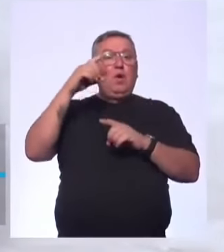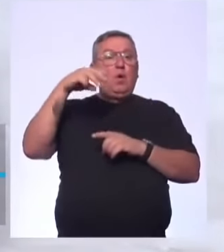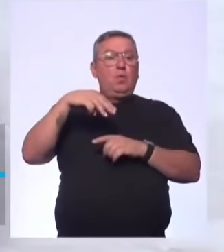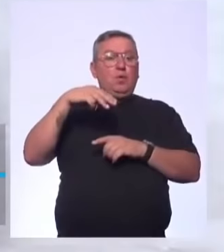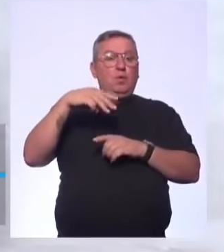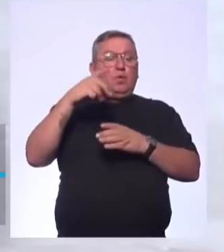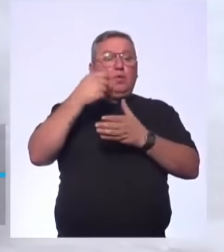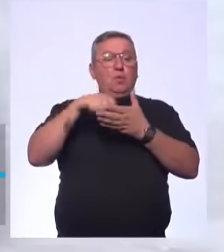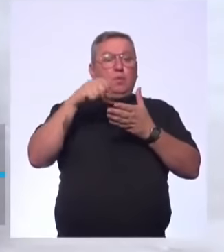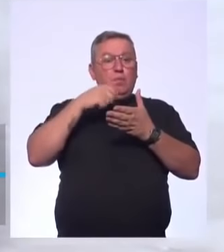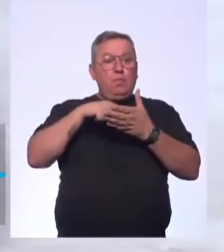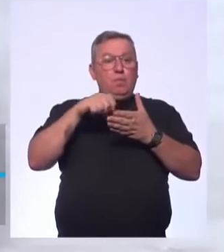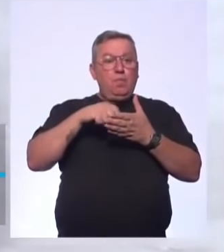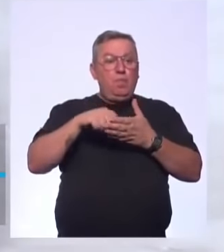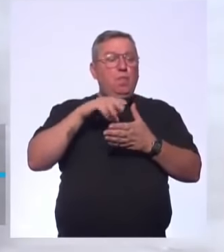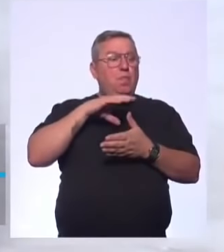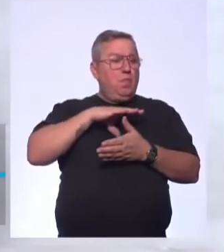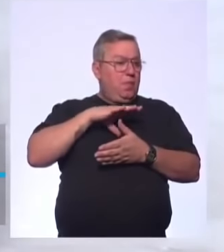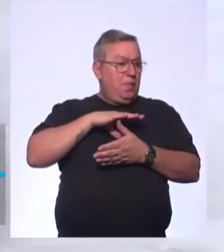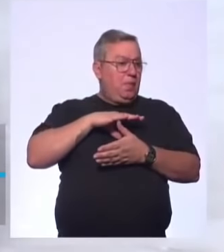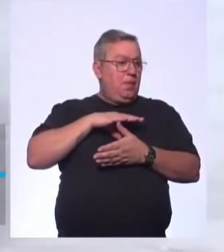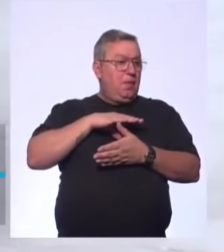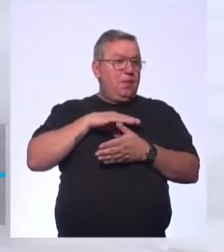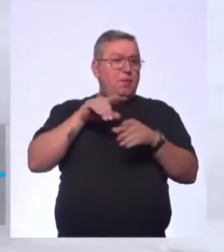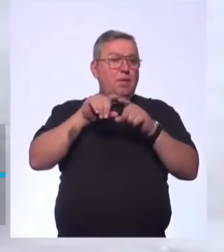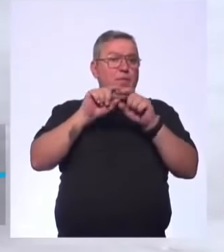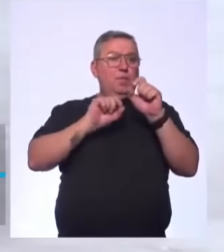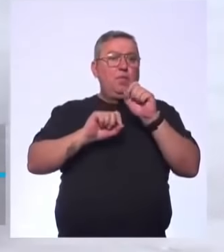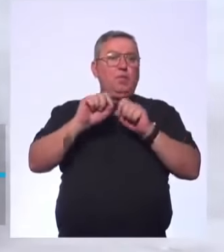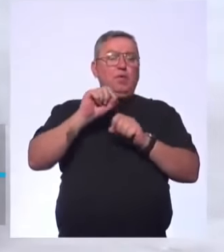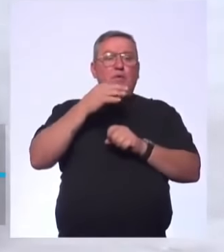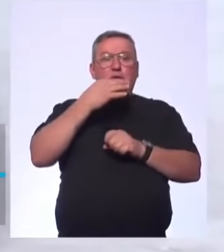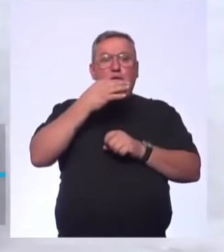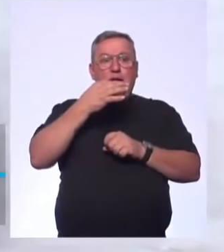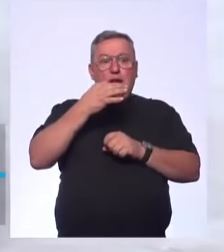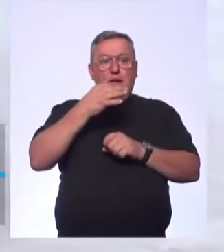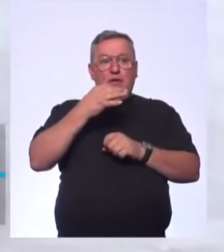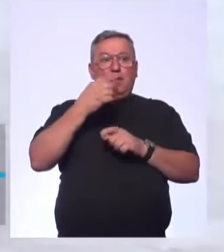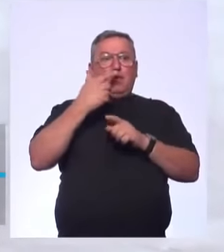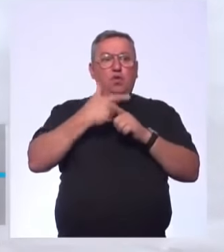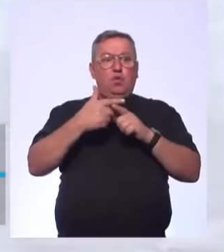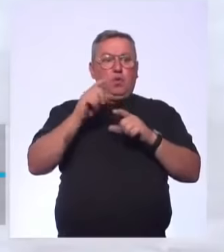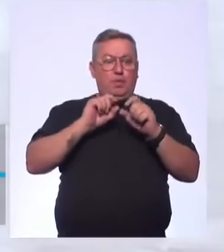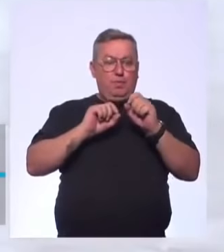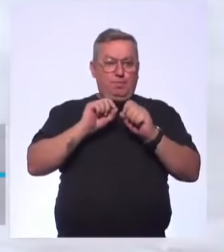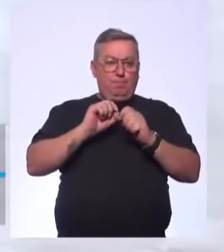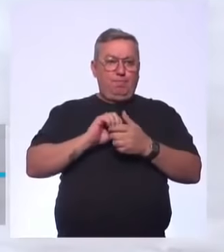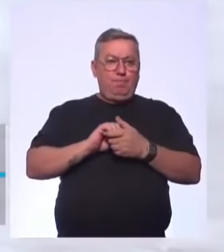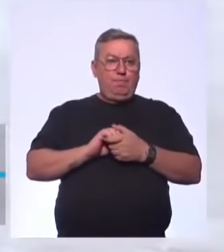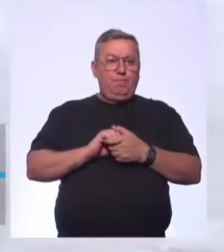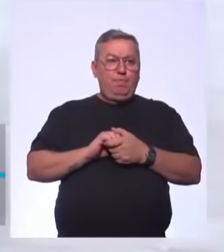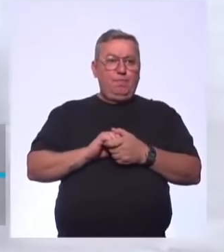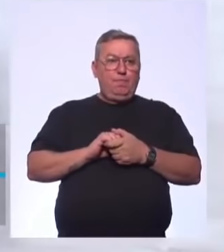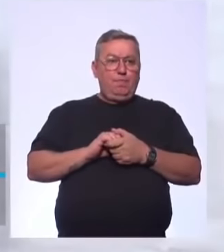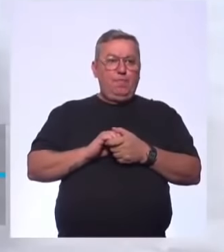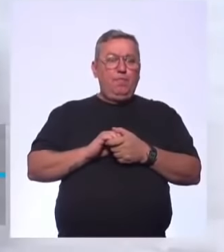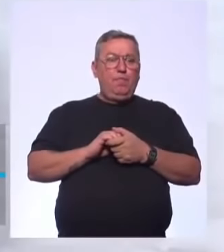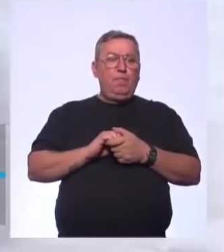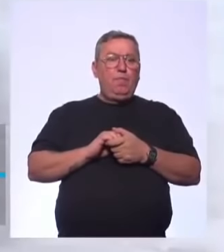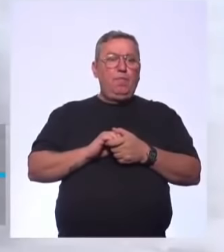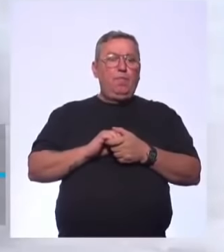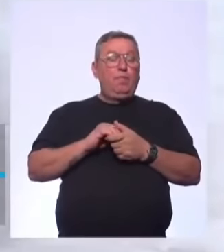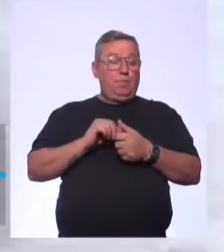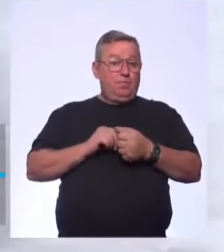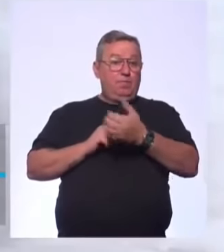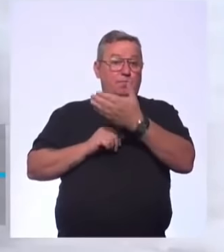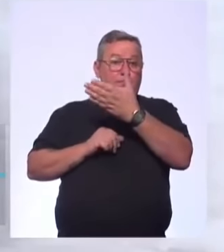para escrever no chat. Pode escrever em português mesmo. O que vocês acham sobre célula? Então, o diretor vai pôr o próximo PPT.